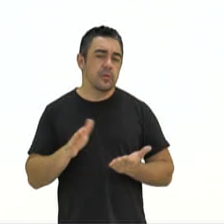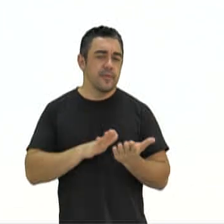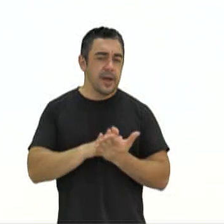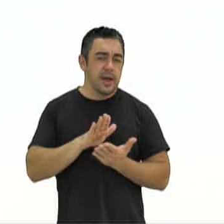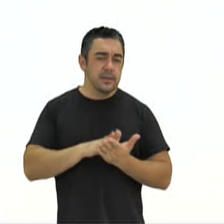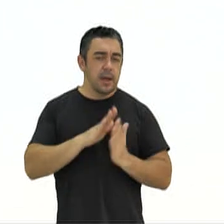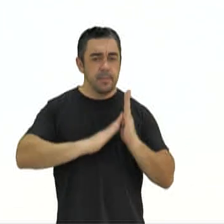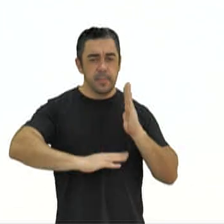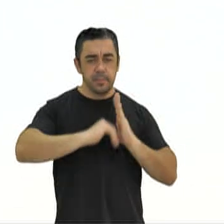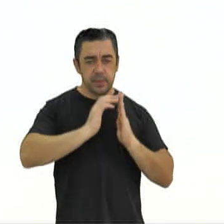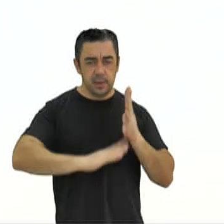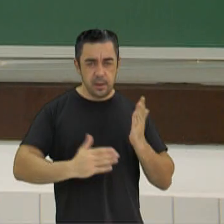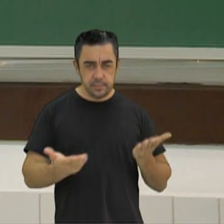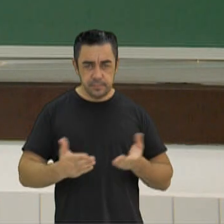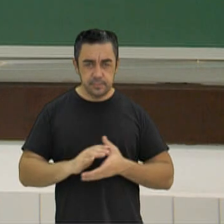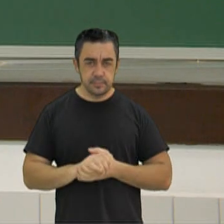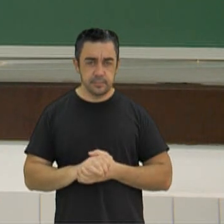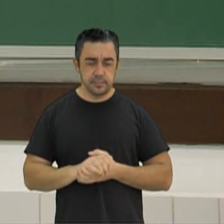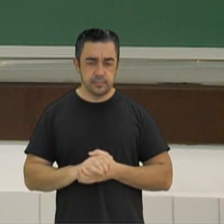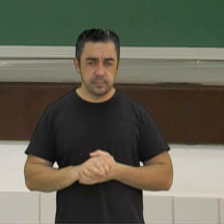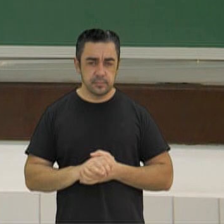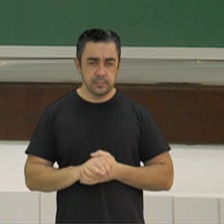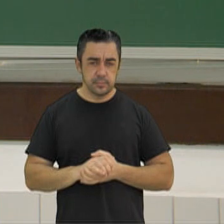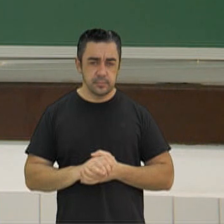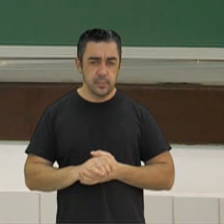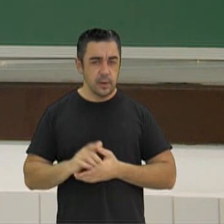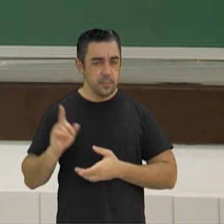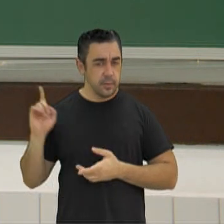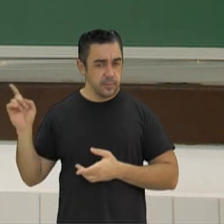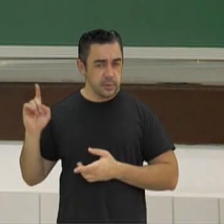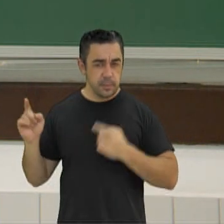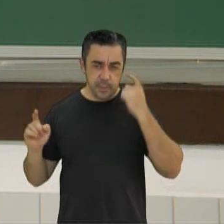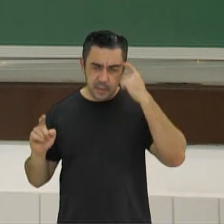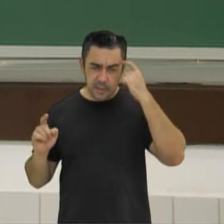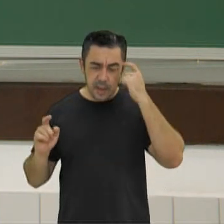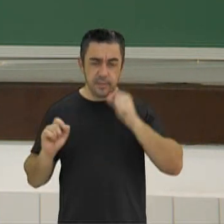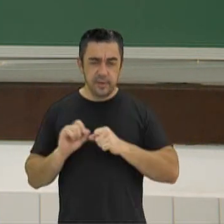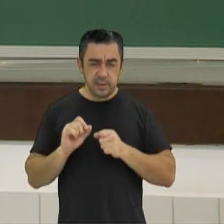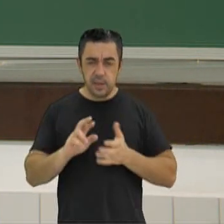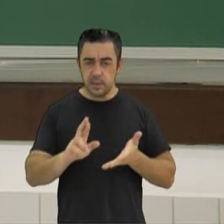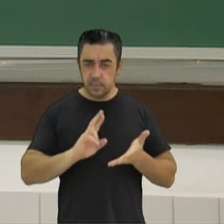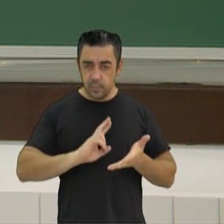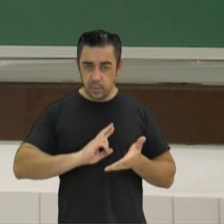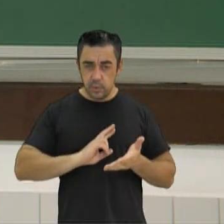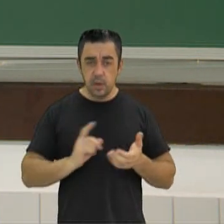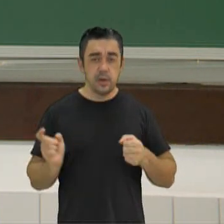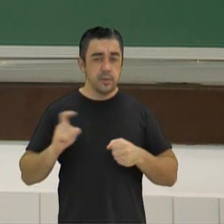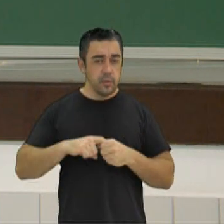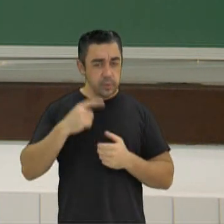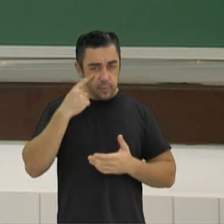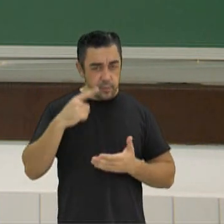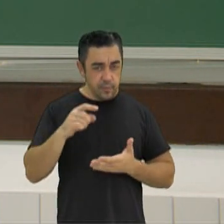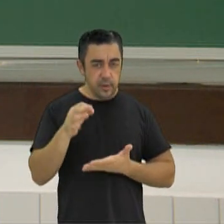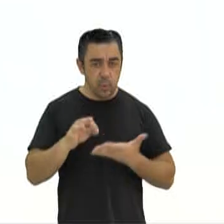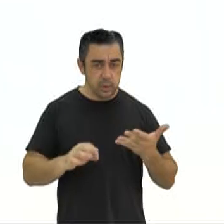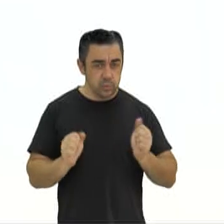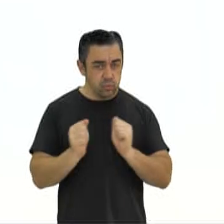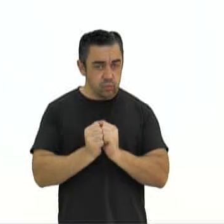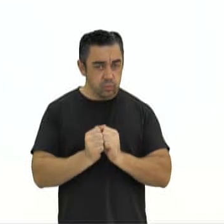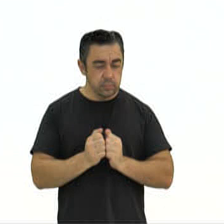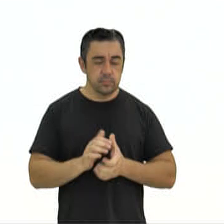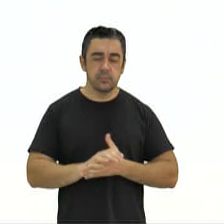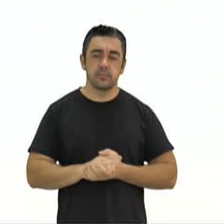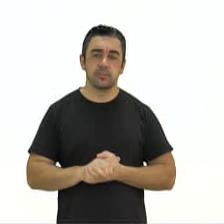pintura. Então, vou deixá-los aí um pouquinho para fazer esse exercício, volto já, fazemos a correção juntos.